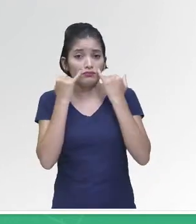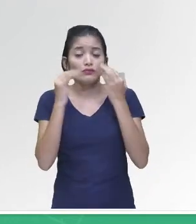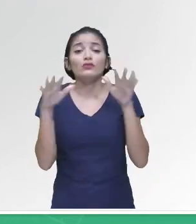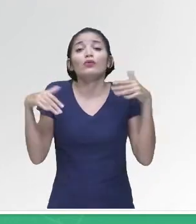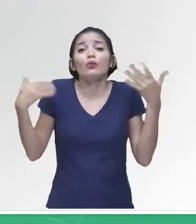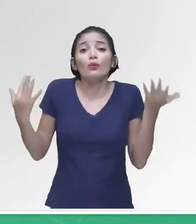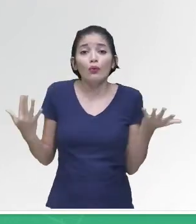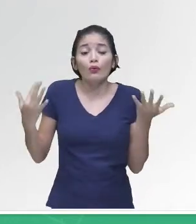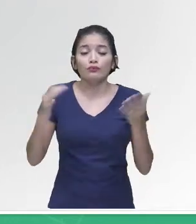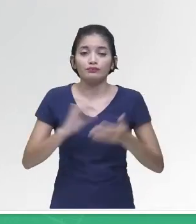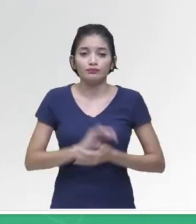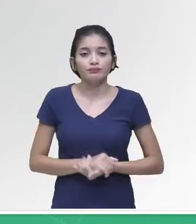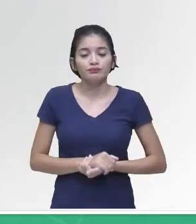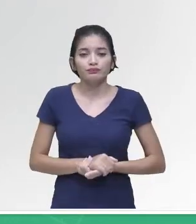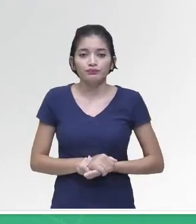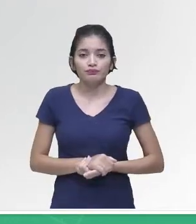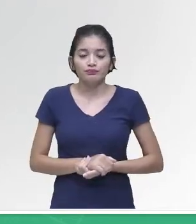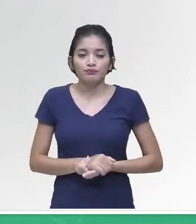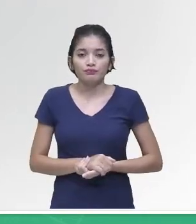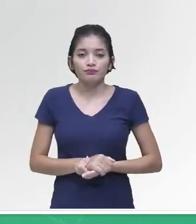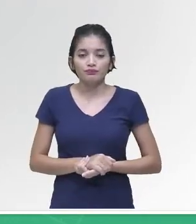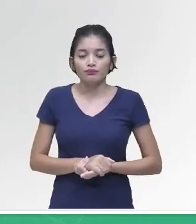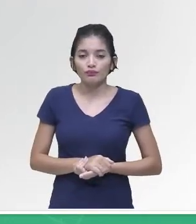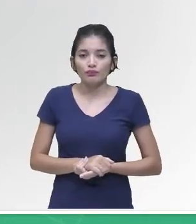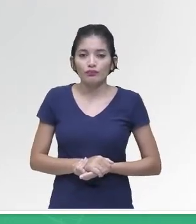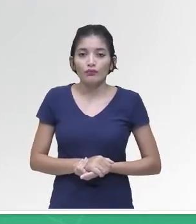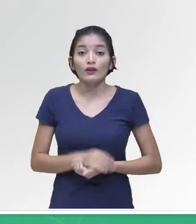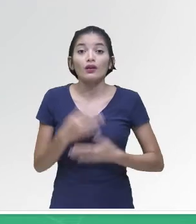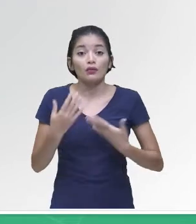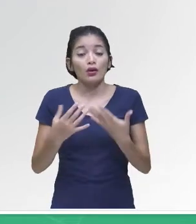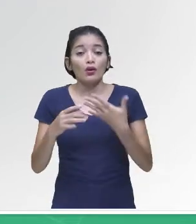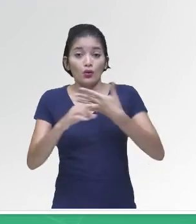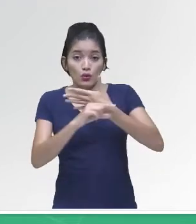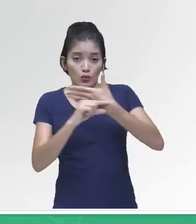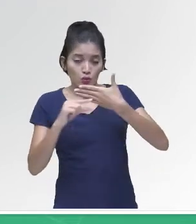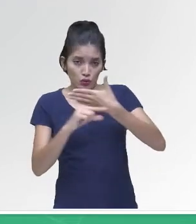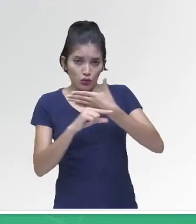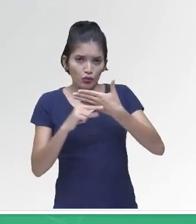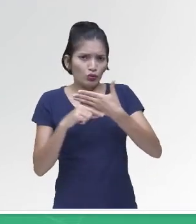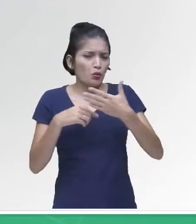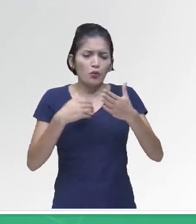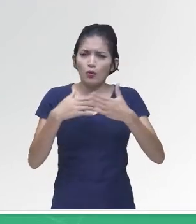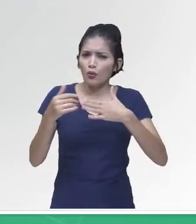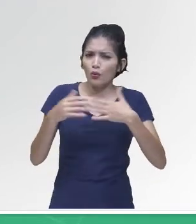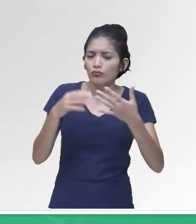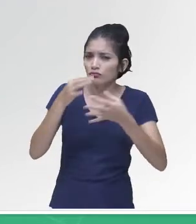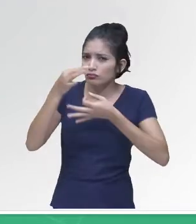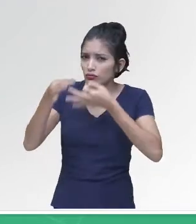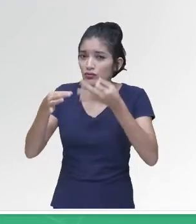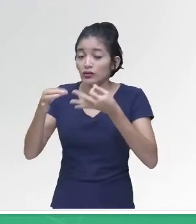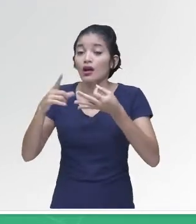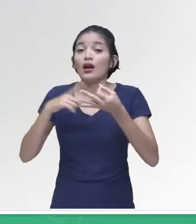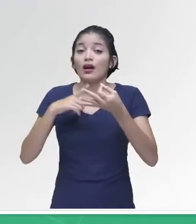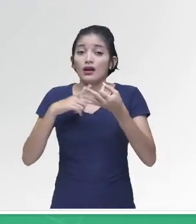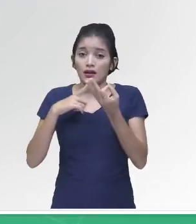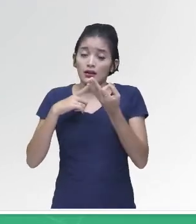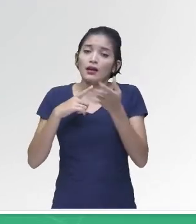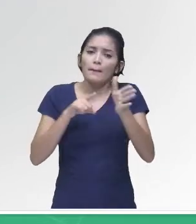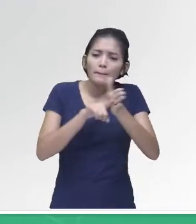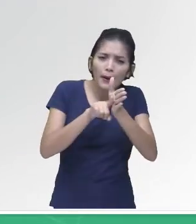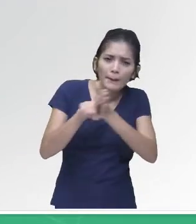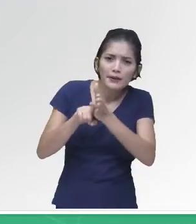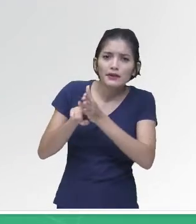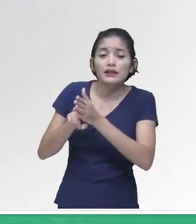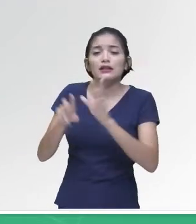né? O texto de opinião, neste texto, o autor, através de argumentos que sustentam a posição, que é